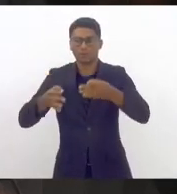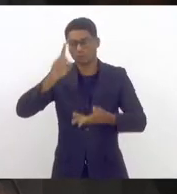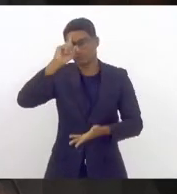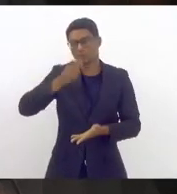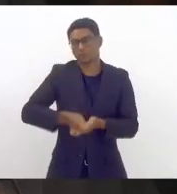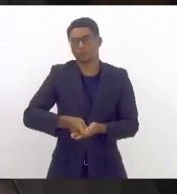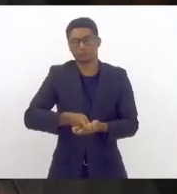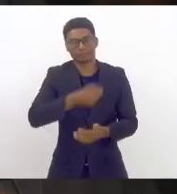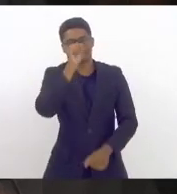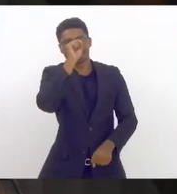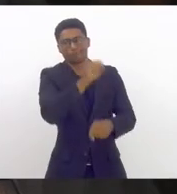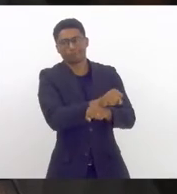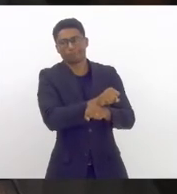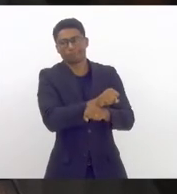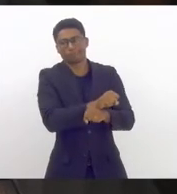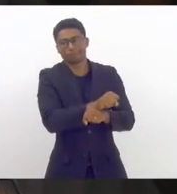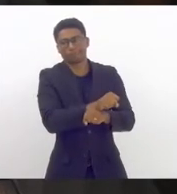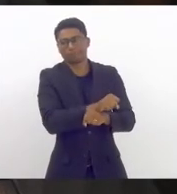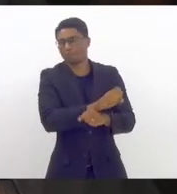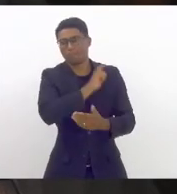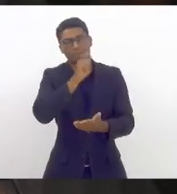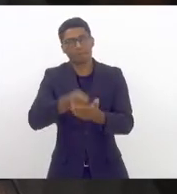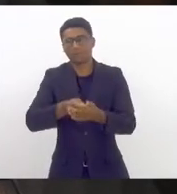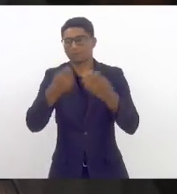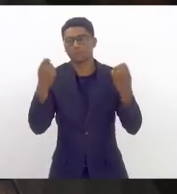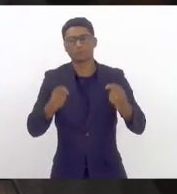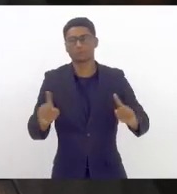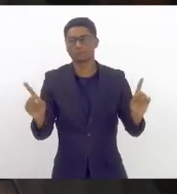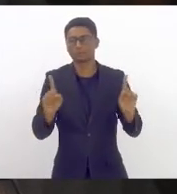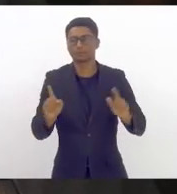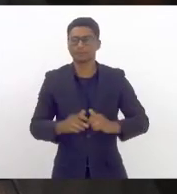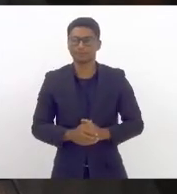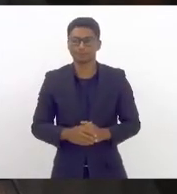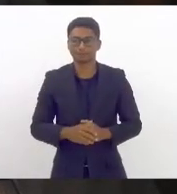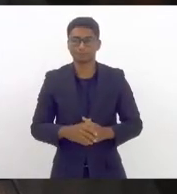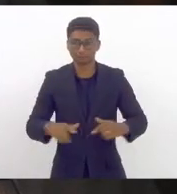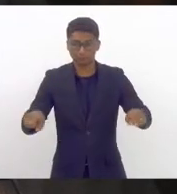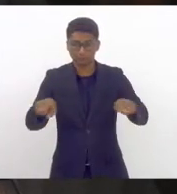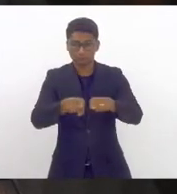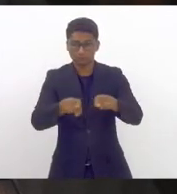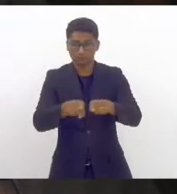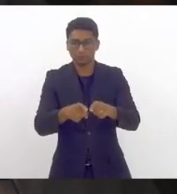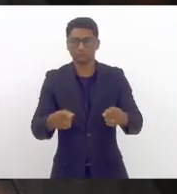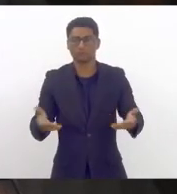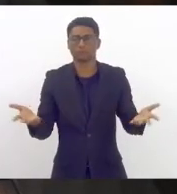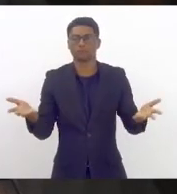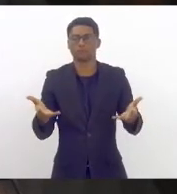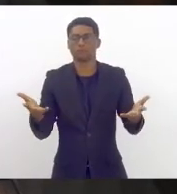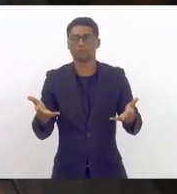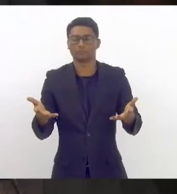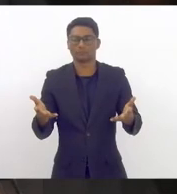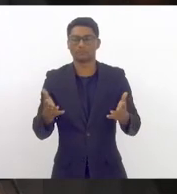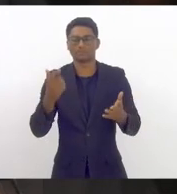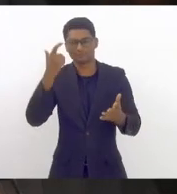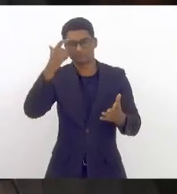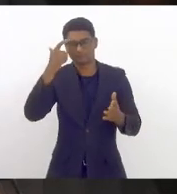e ainda mais seu presidente Estamos saindo de um período eleitoral